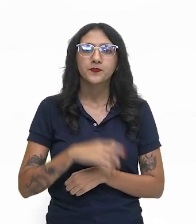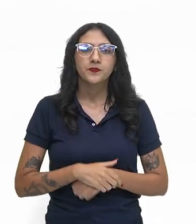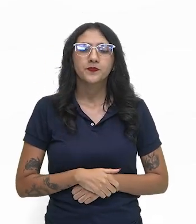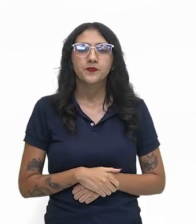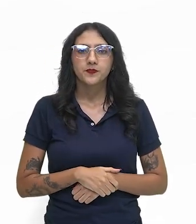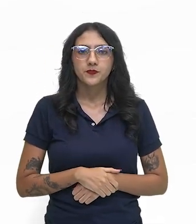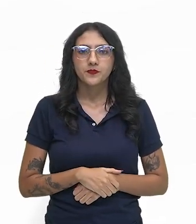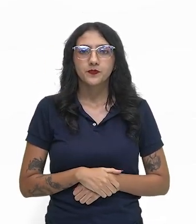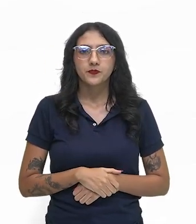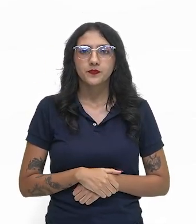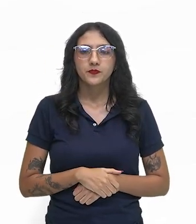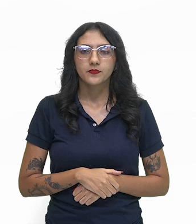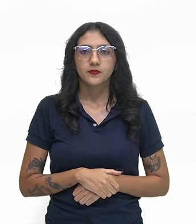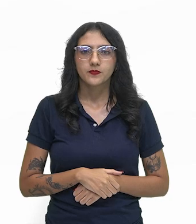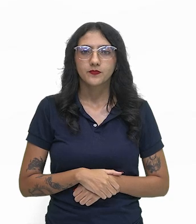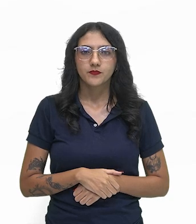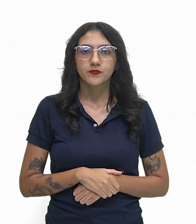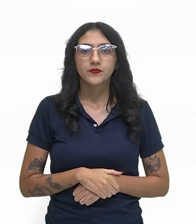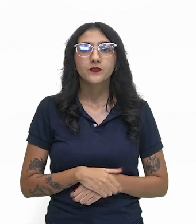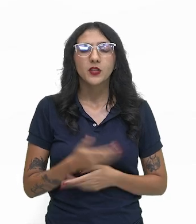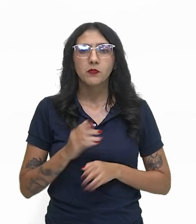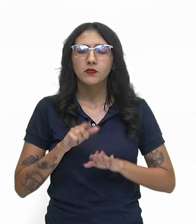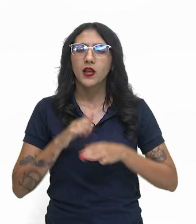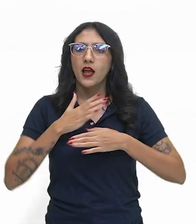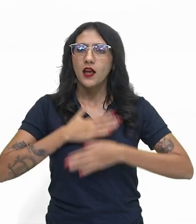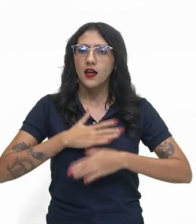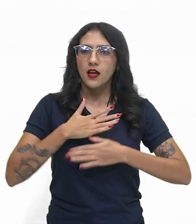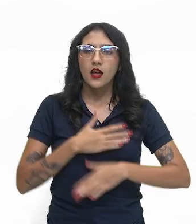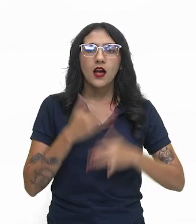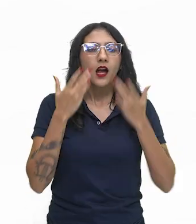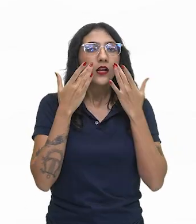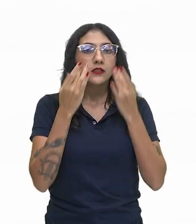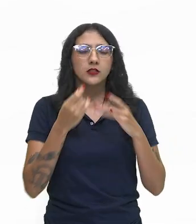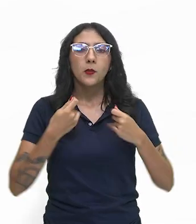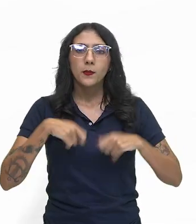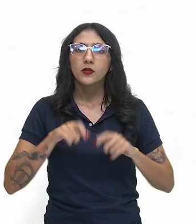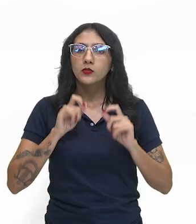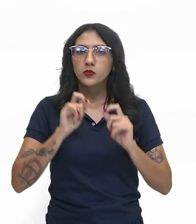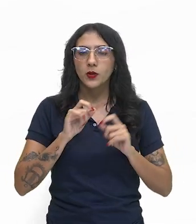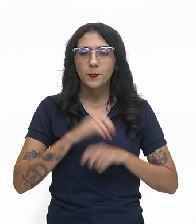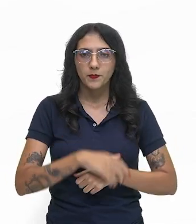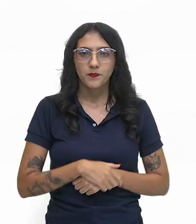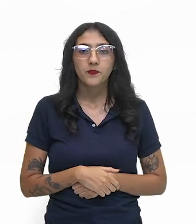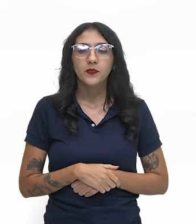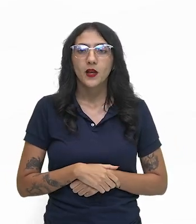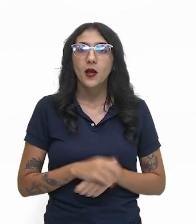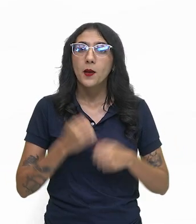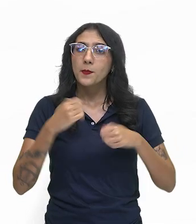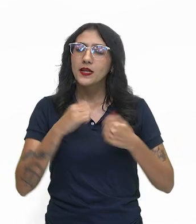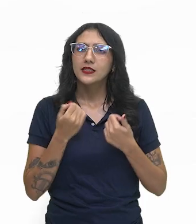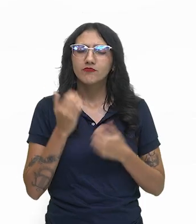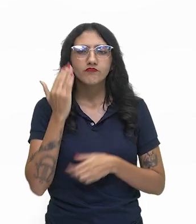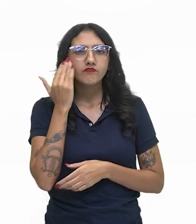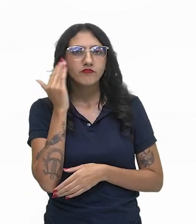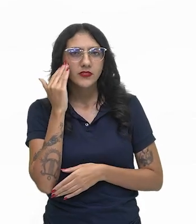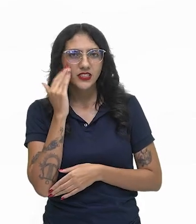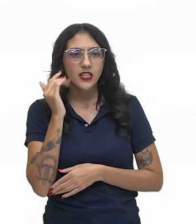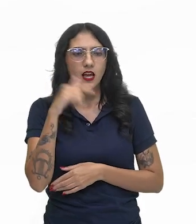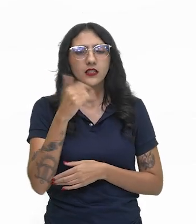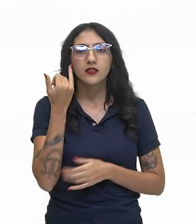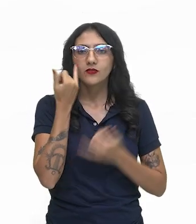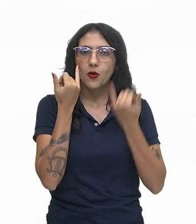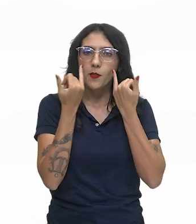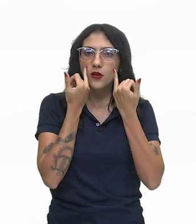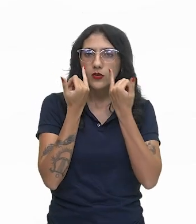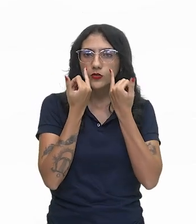Primeiramente, não vou afoita correndo fazer a questão. O que eu tenho que fazer? Temos que fazer uma interpretação. Então,